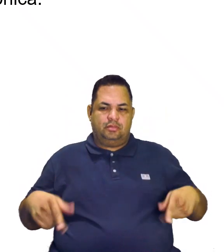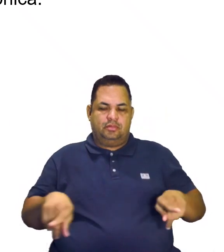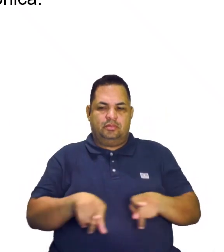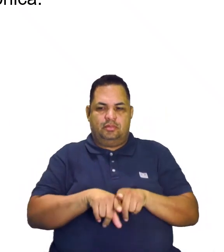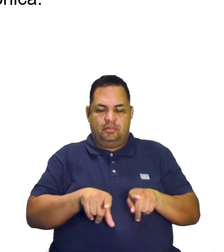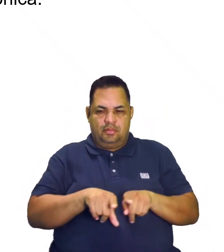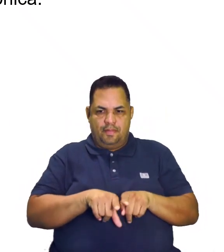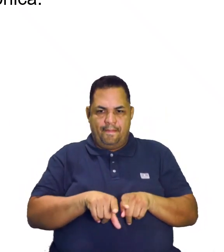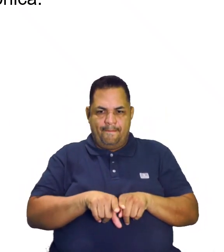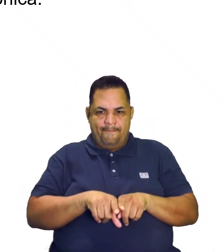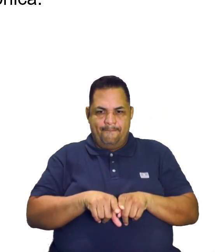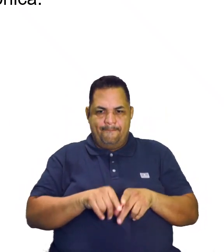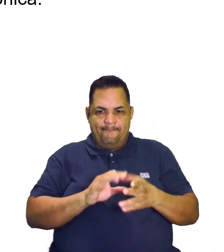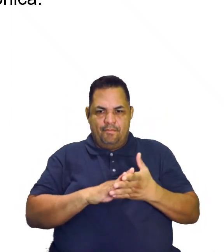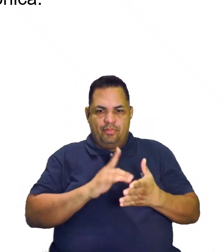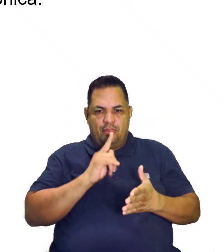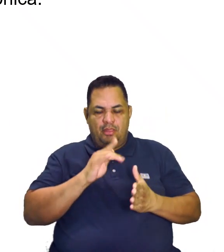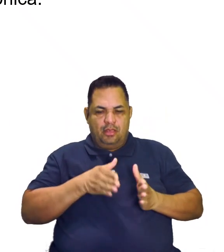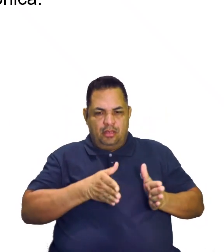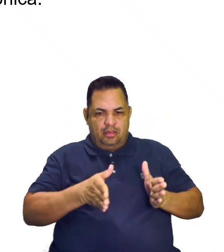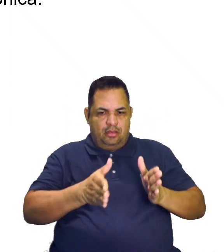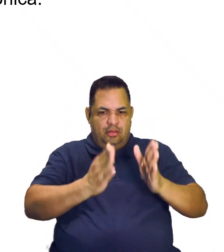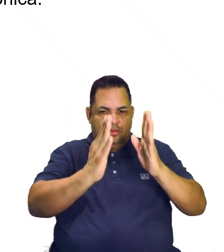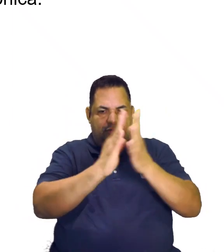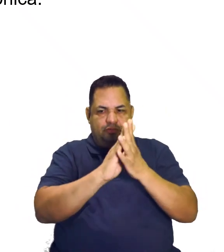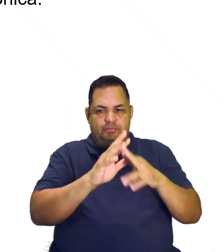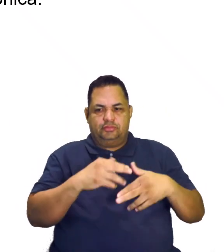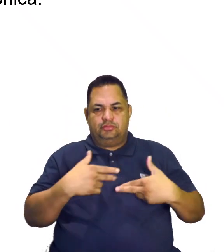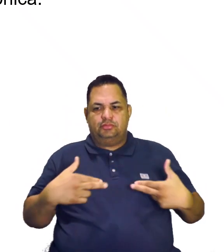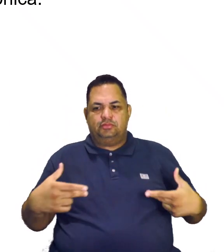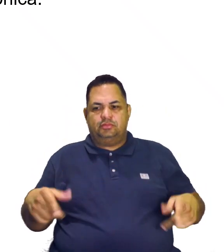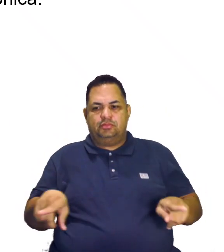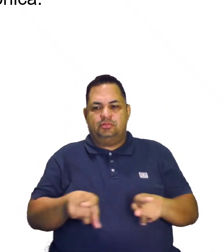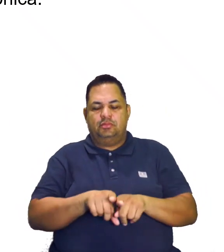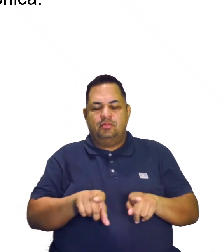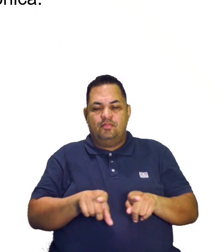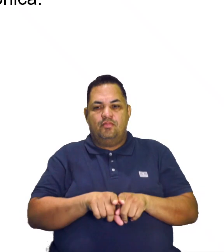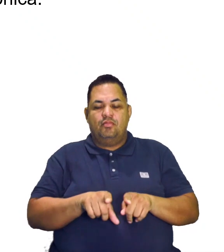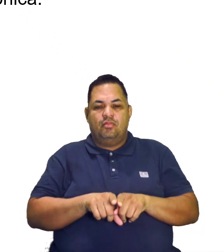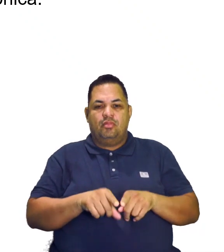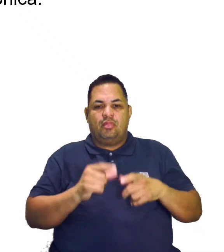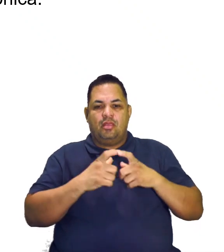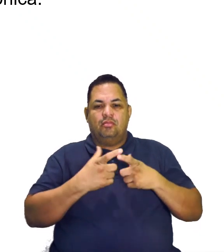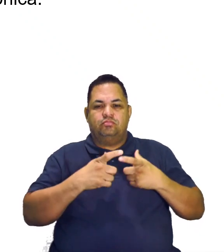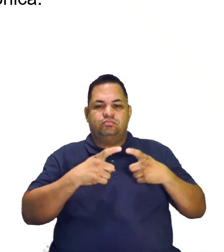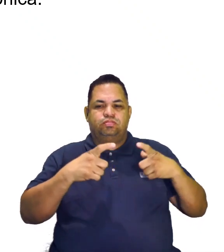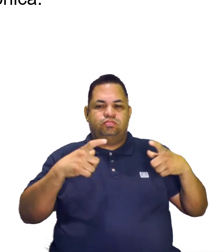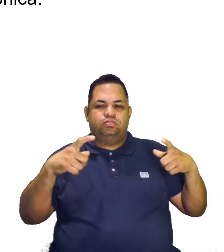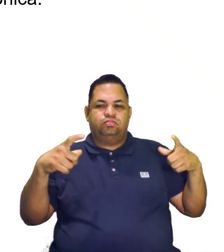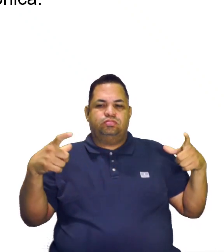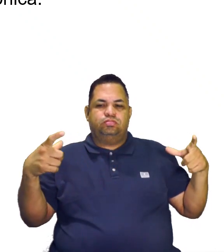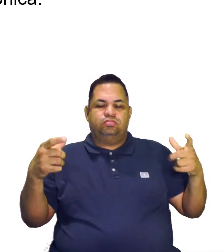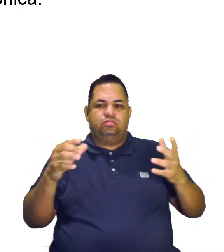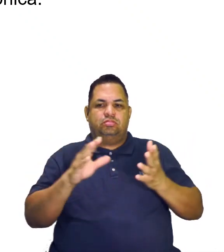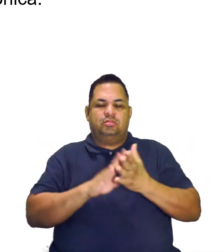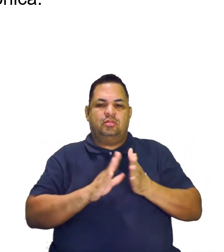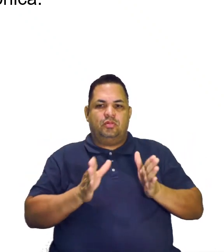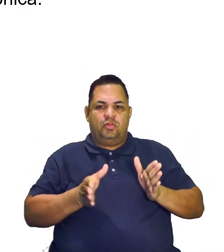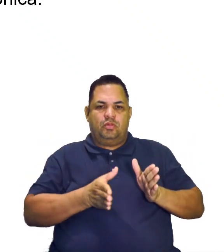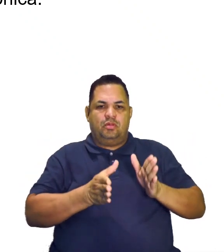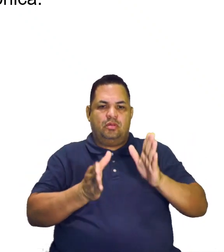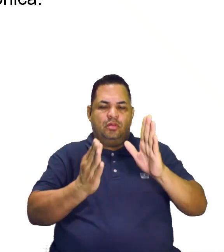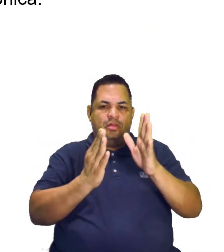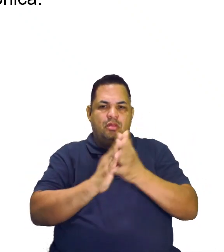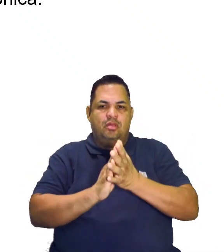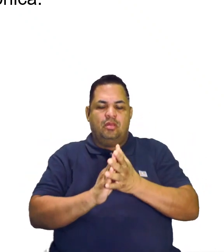de rios, né, que nós temos, né, toda essa grandiosidade. Acredito que um dos rios mais